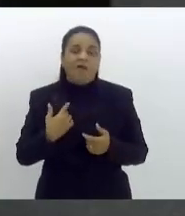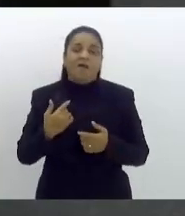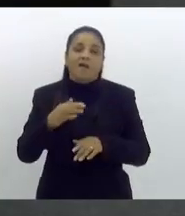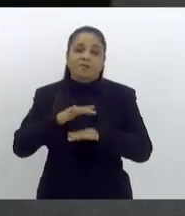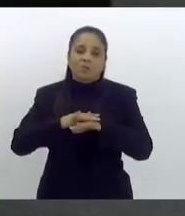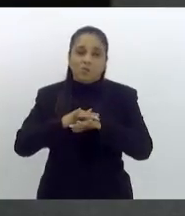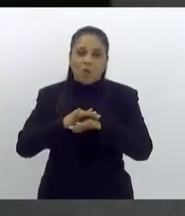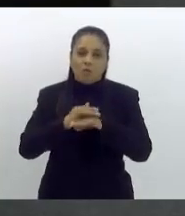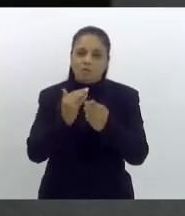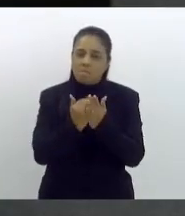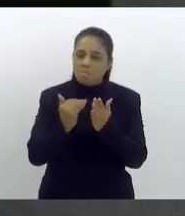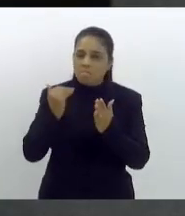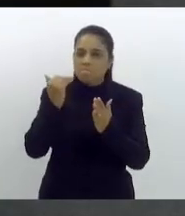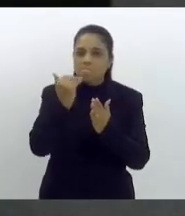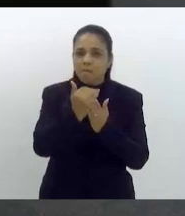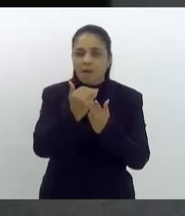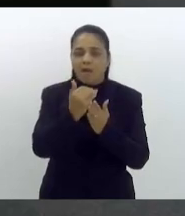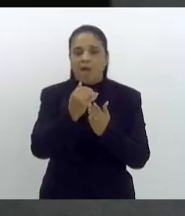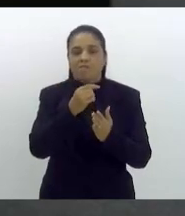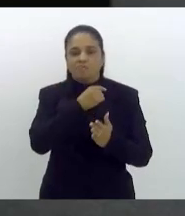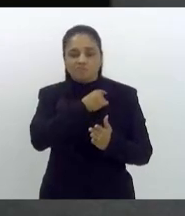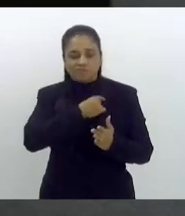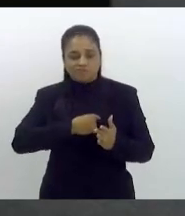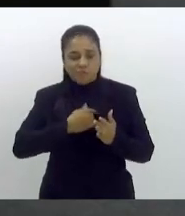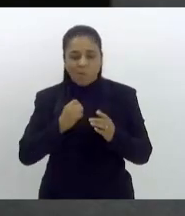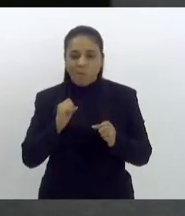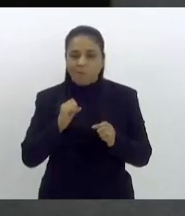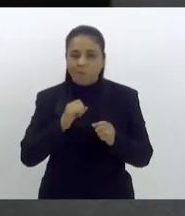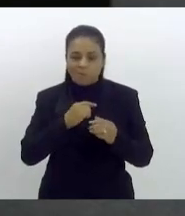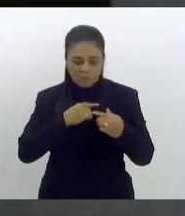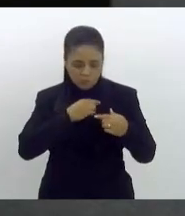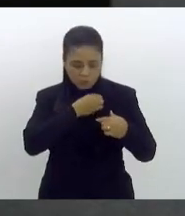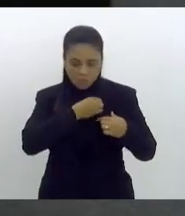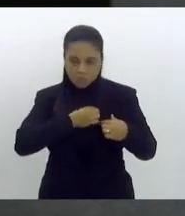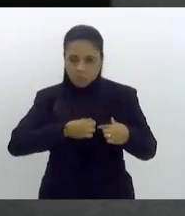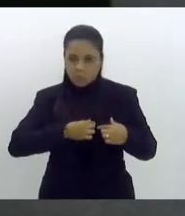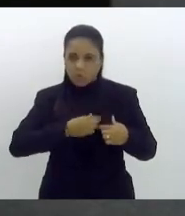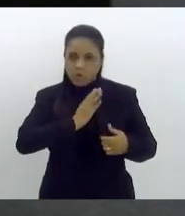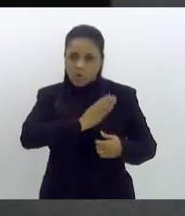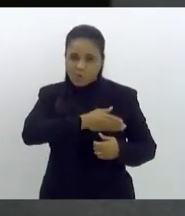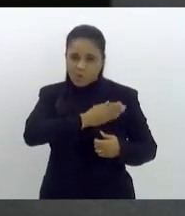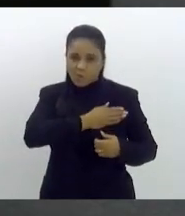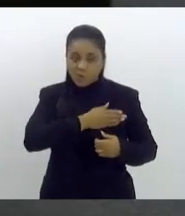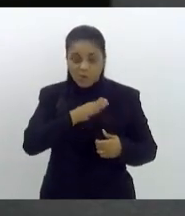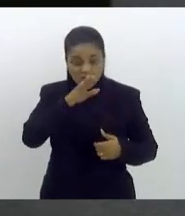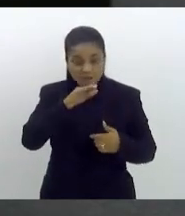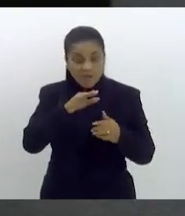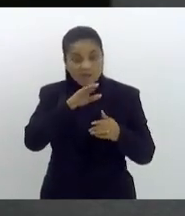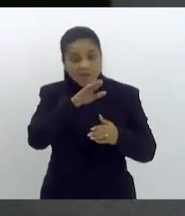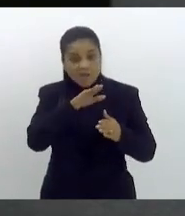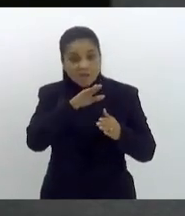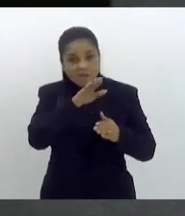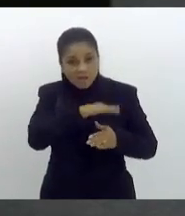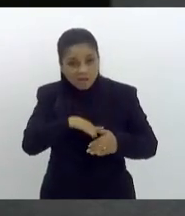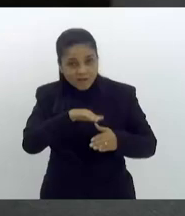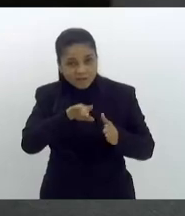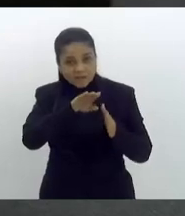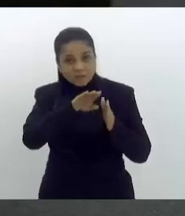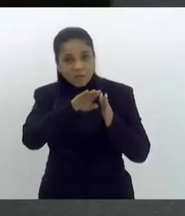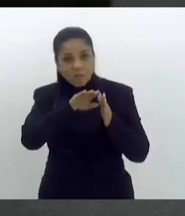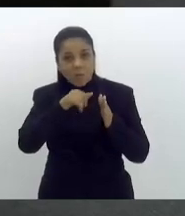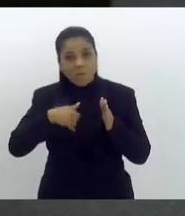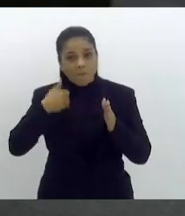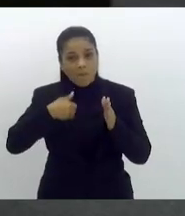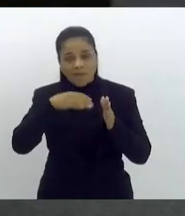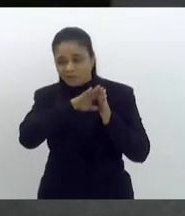obstrução coronária em crianças menores de 10 anos Além disso é de obesidade